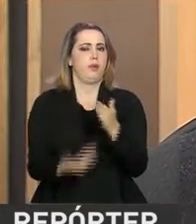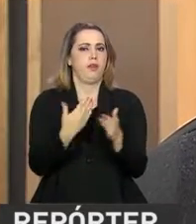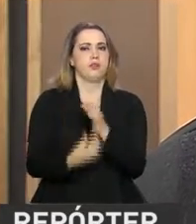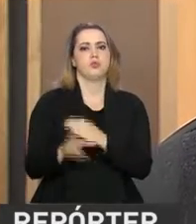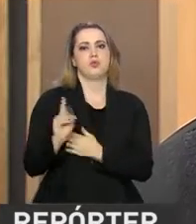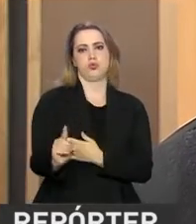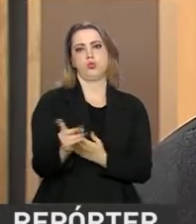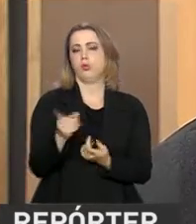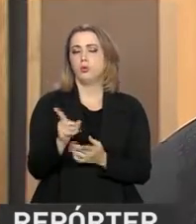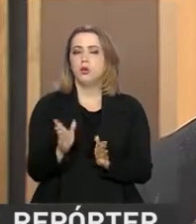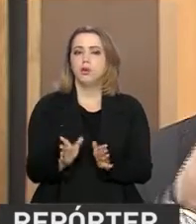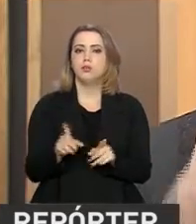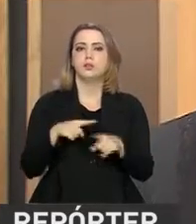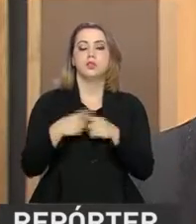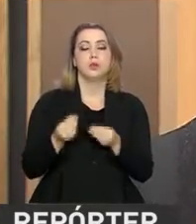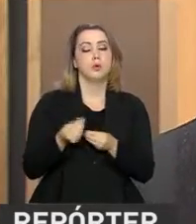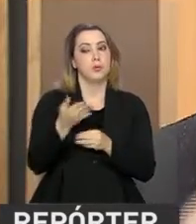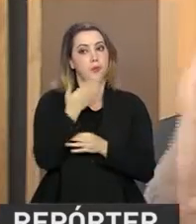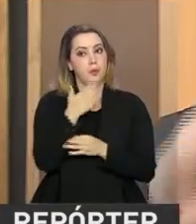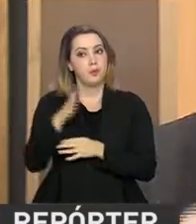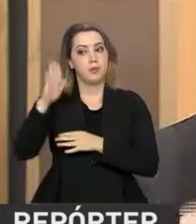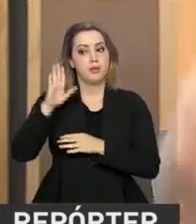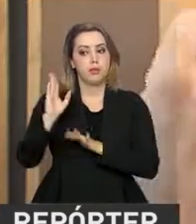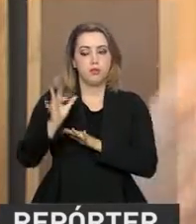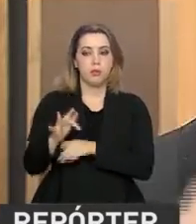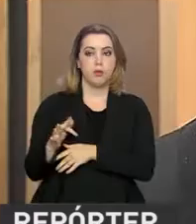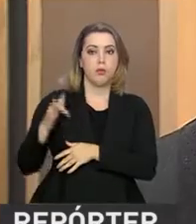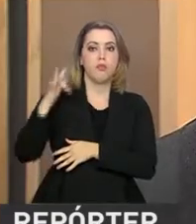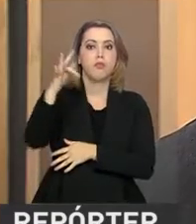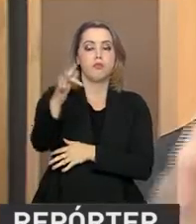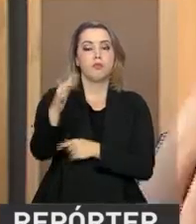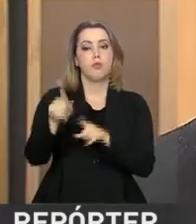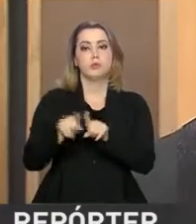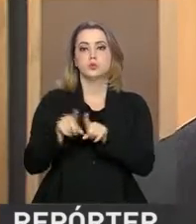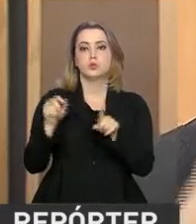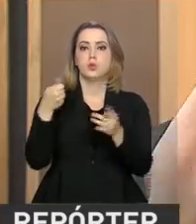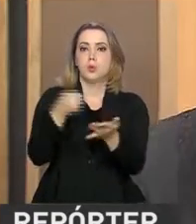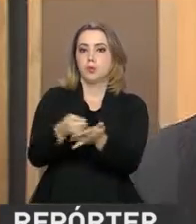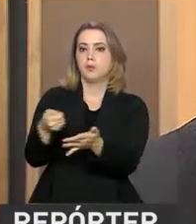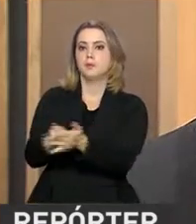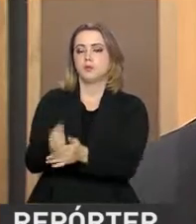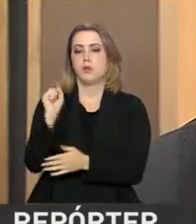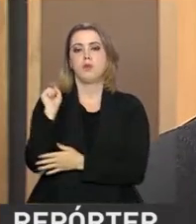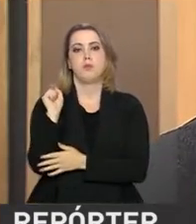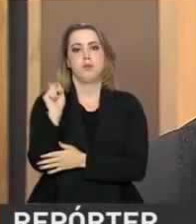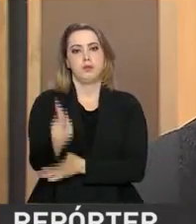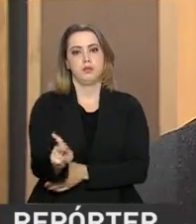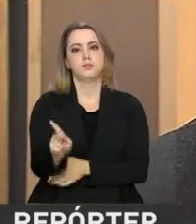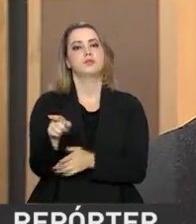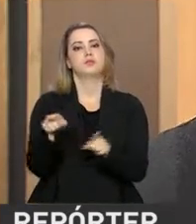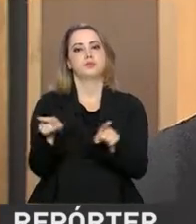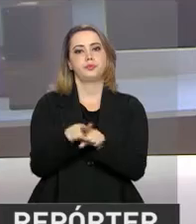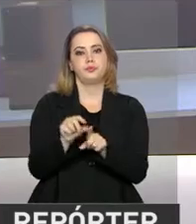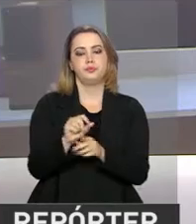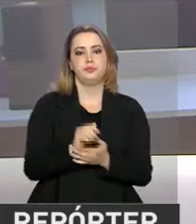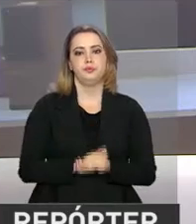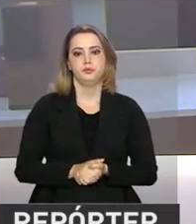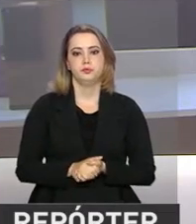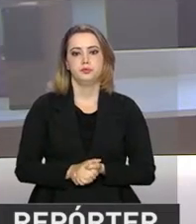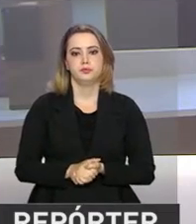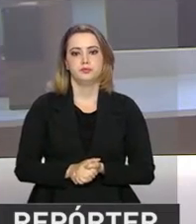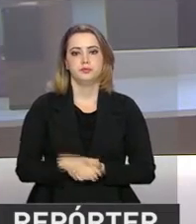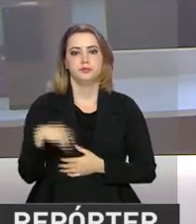previdência para poder prometer a cumprir o que você promete em relação ao pagamento de aposentadorias e pensões na frente